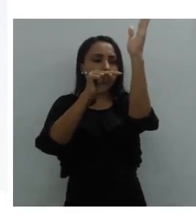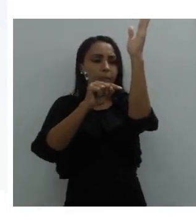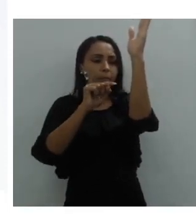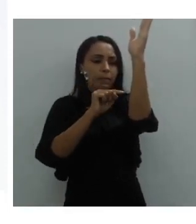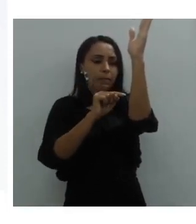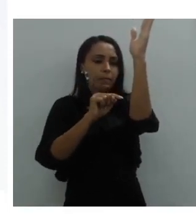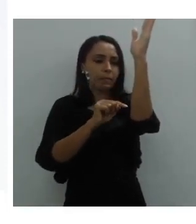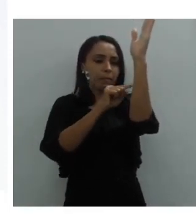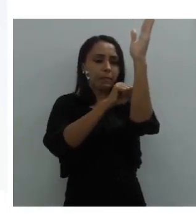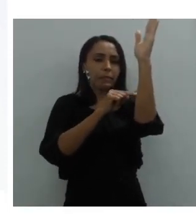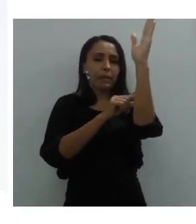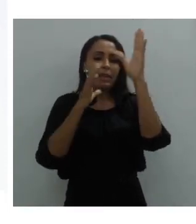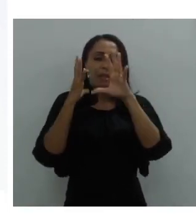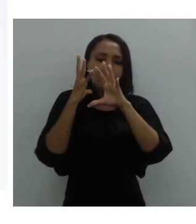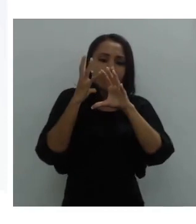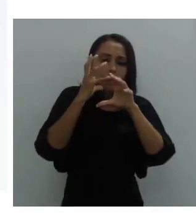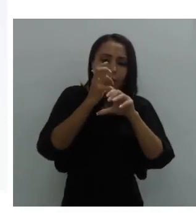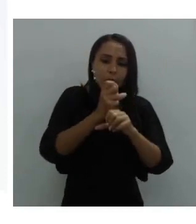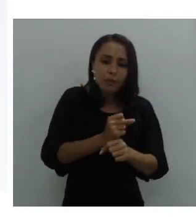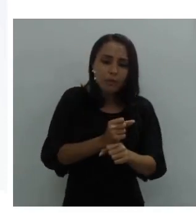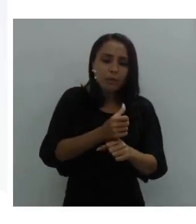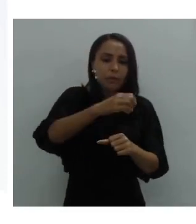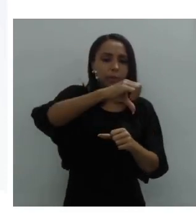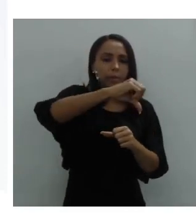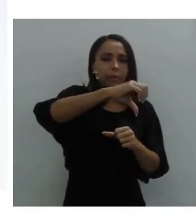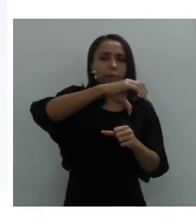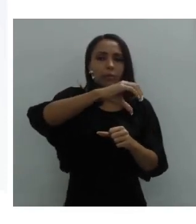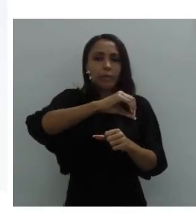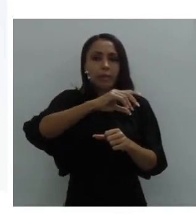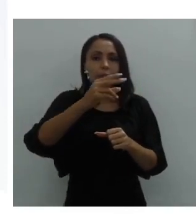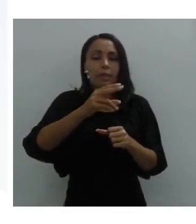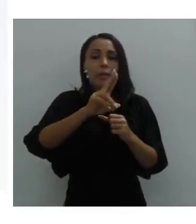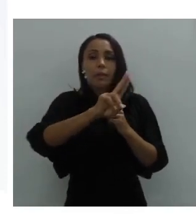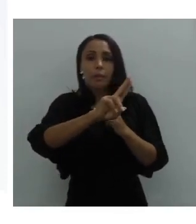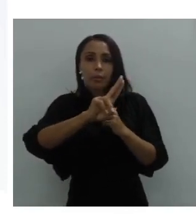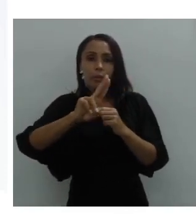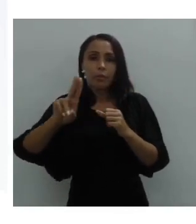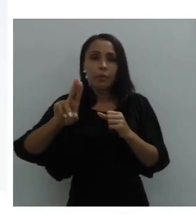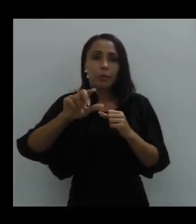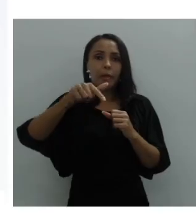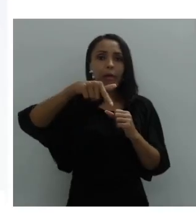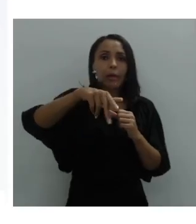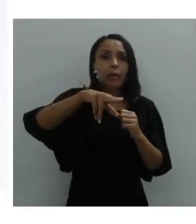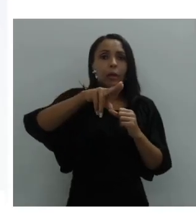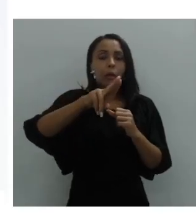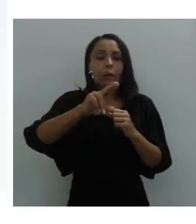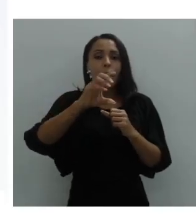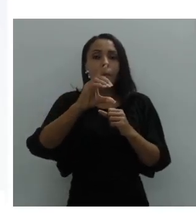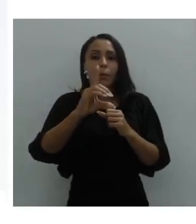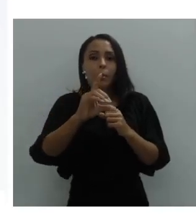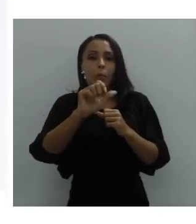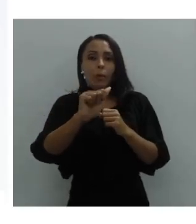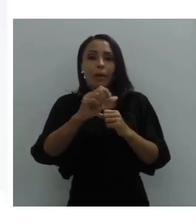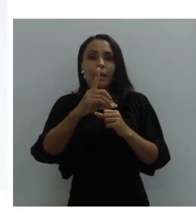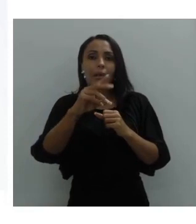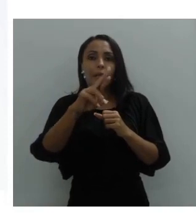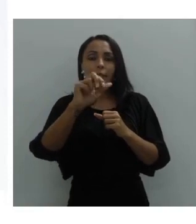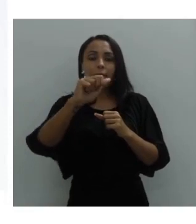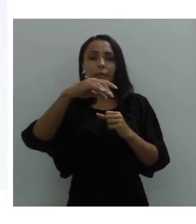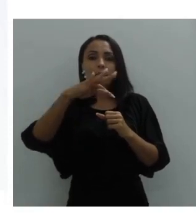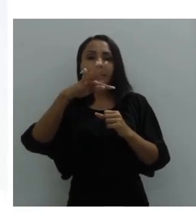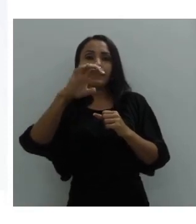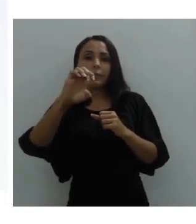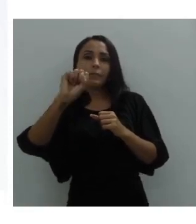Então, o conjunto desses 90 graus de cada são chamados de quadrantes. Então, primeiro quadrante, segundo